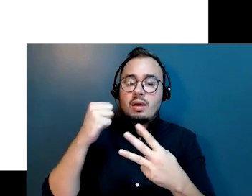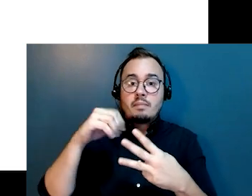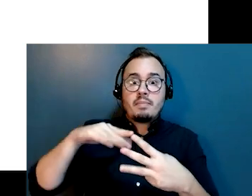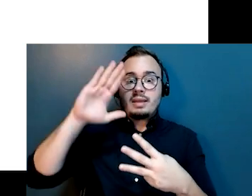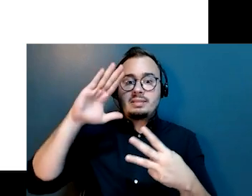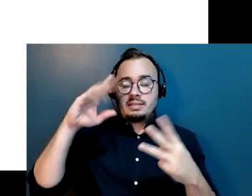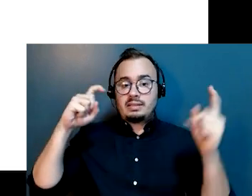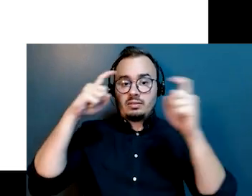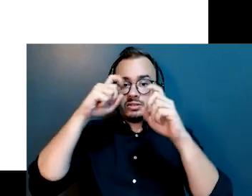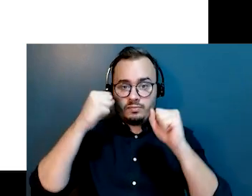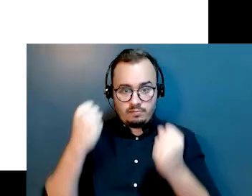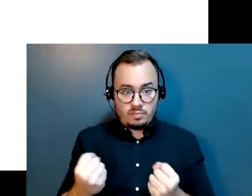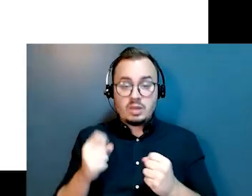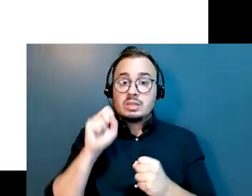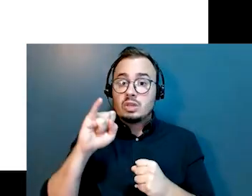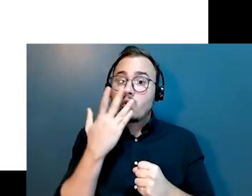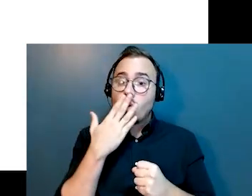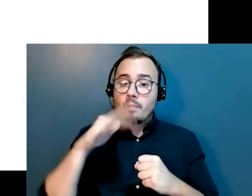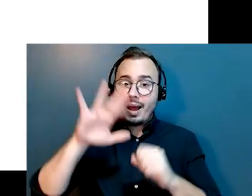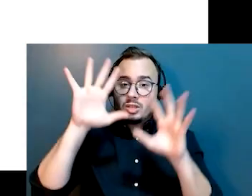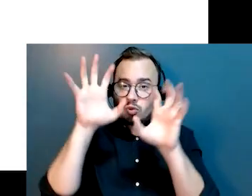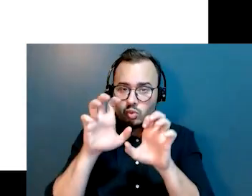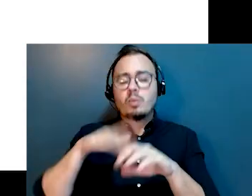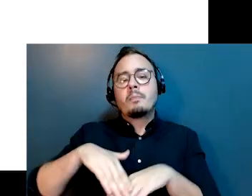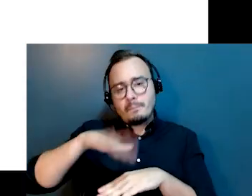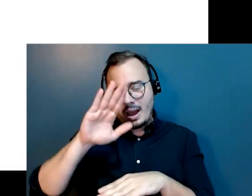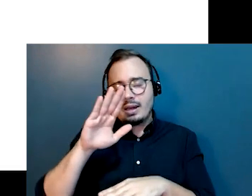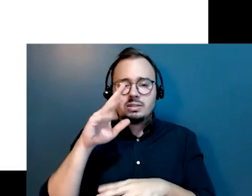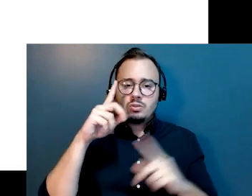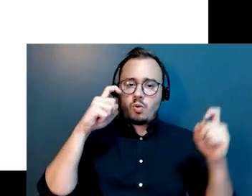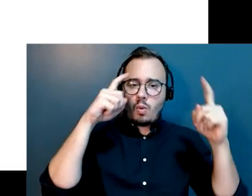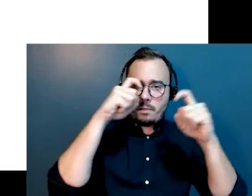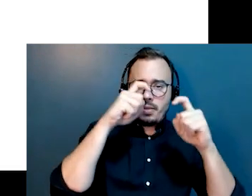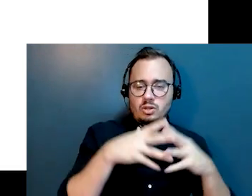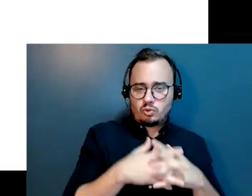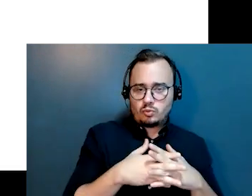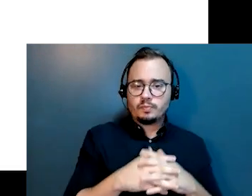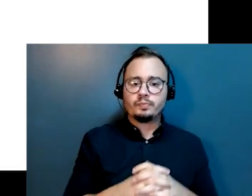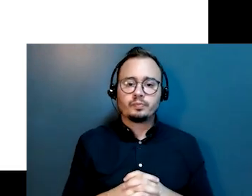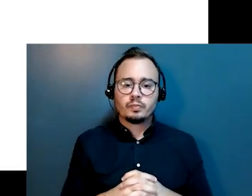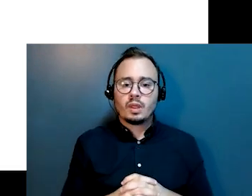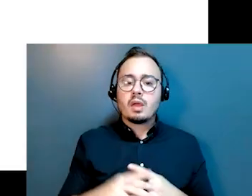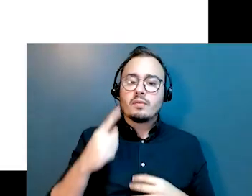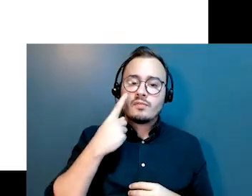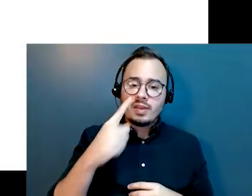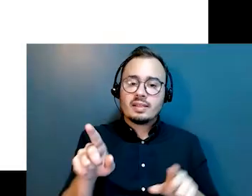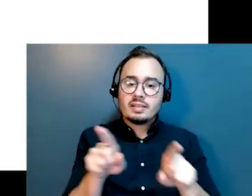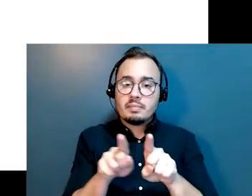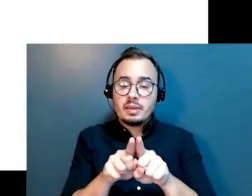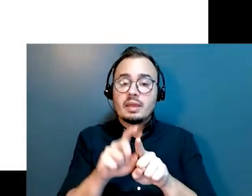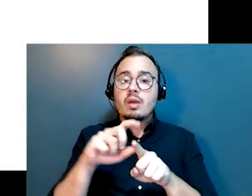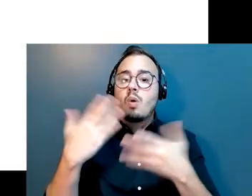Tá? E eu categorizo, por fim, de acordo com a prioridade de uma atividade. E aqui ou é baixa ou é alta. Ou algo